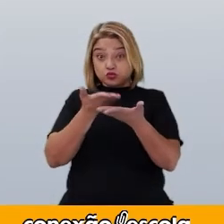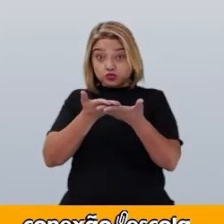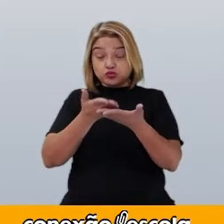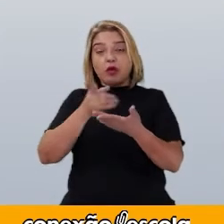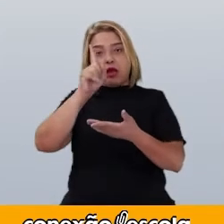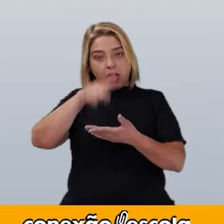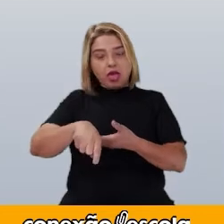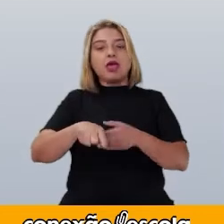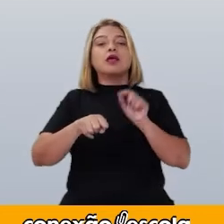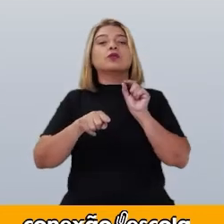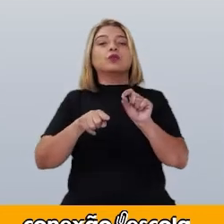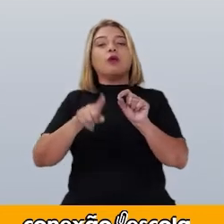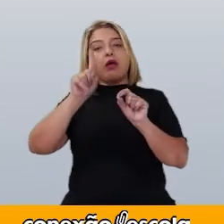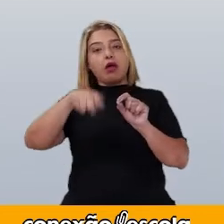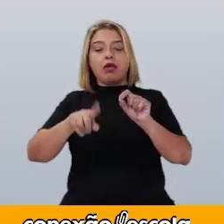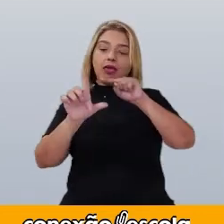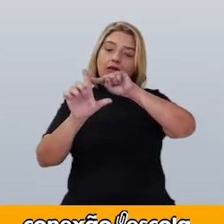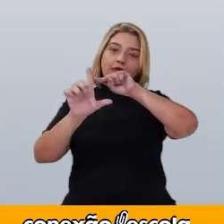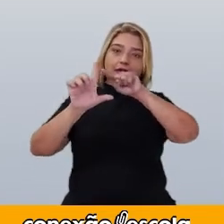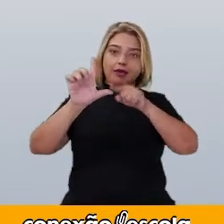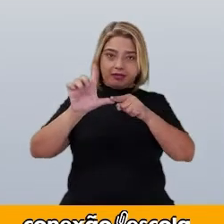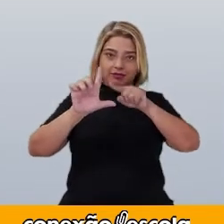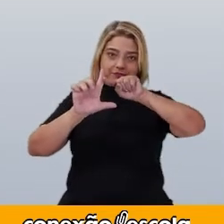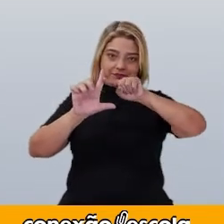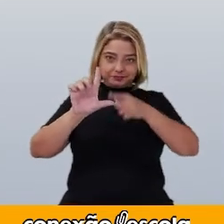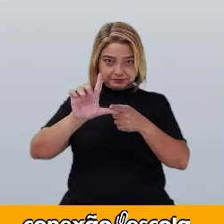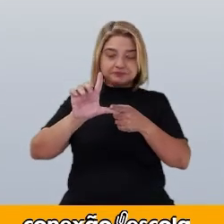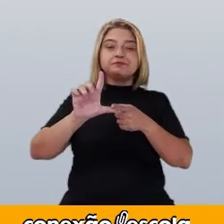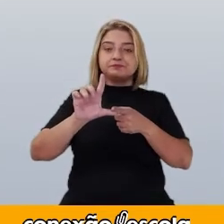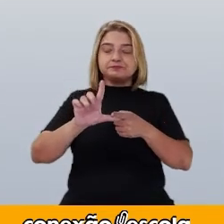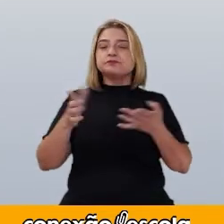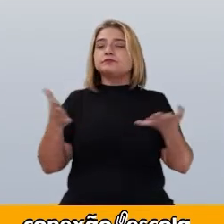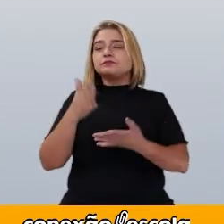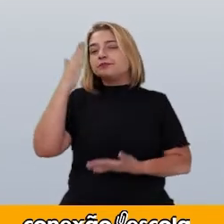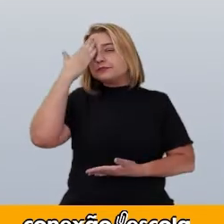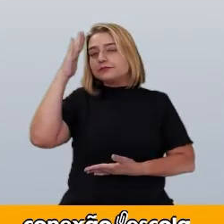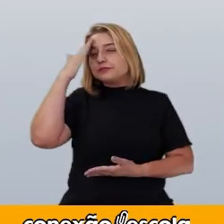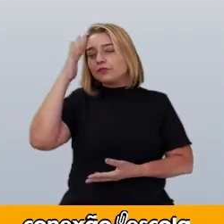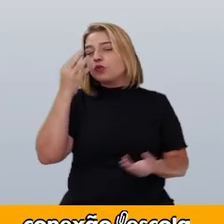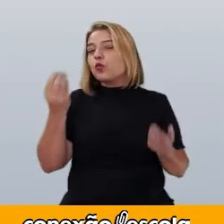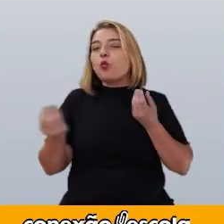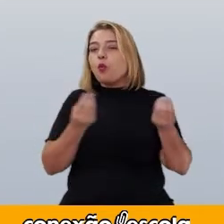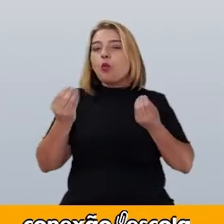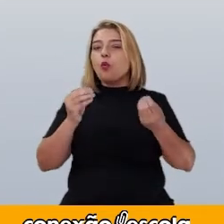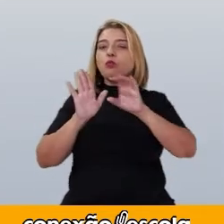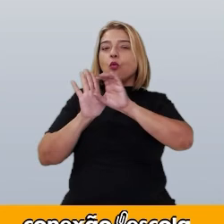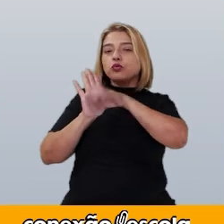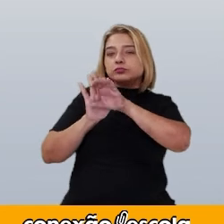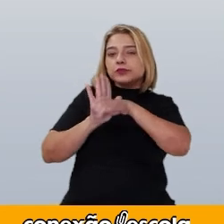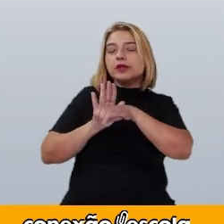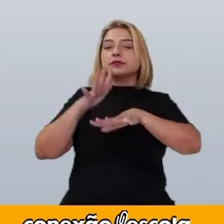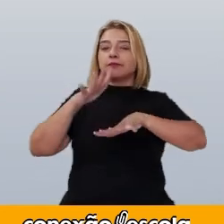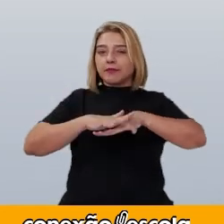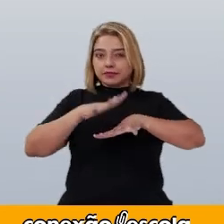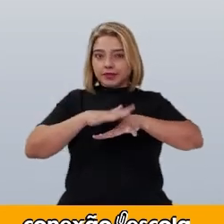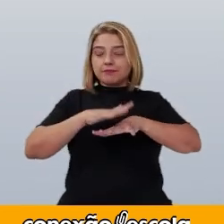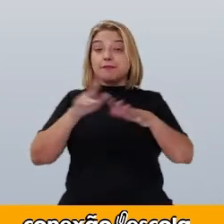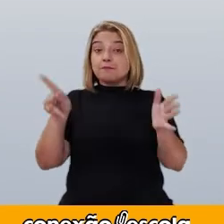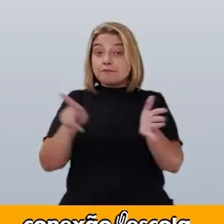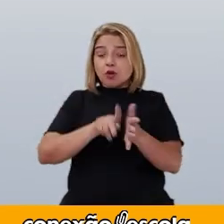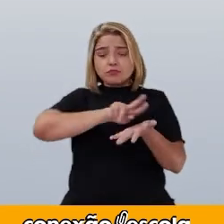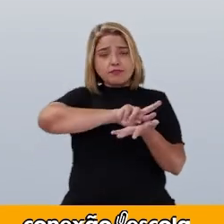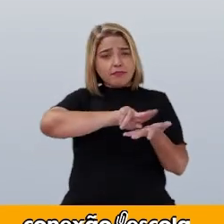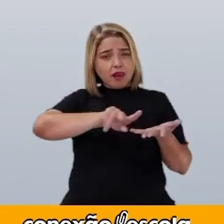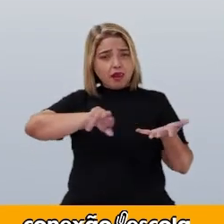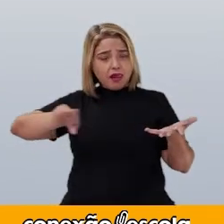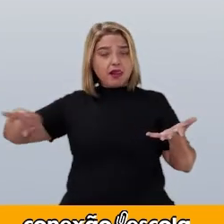está relacionado com os ângulos. Vamos compreender os conceitos matemáticos